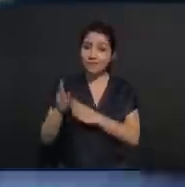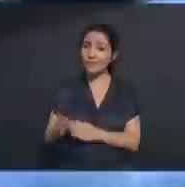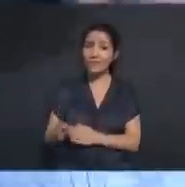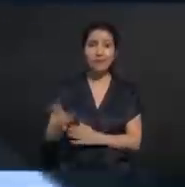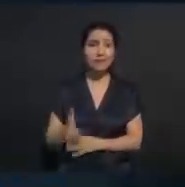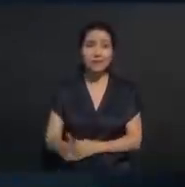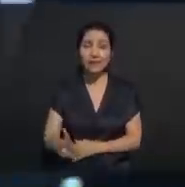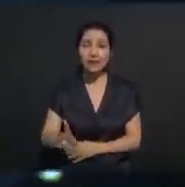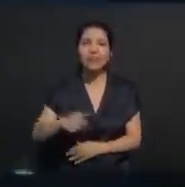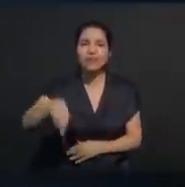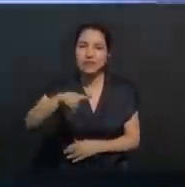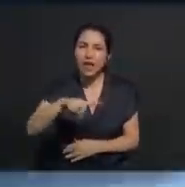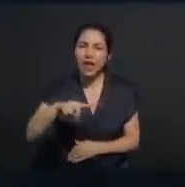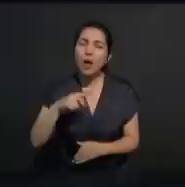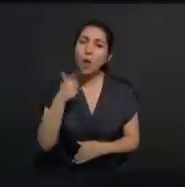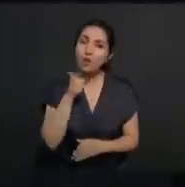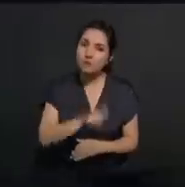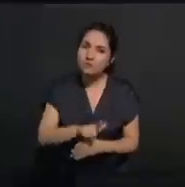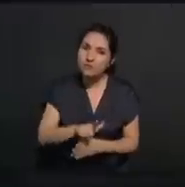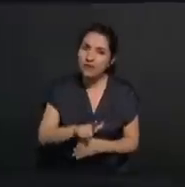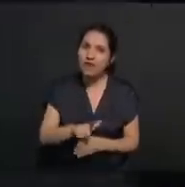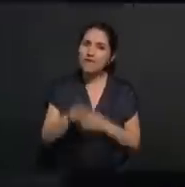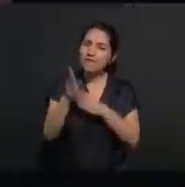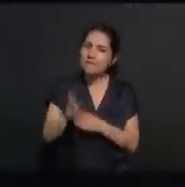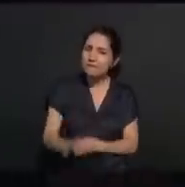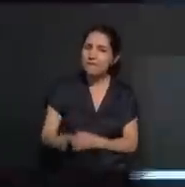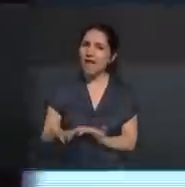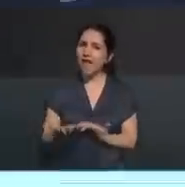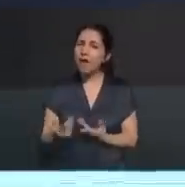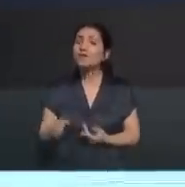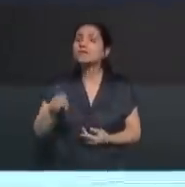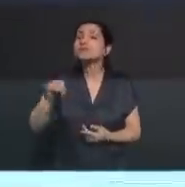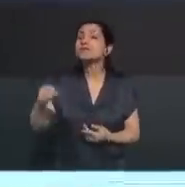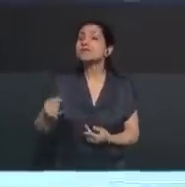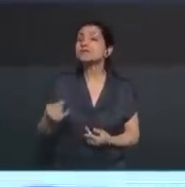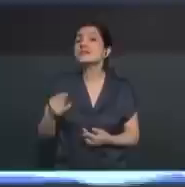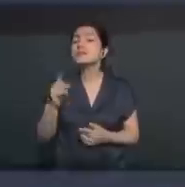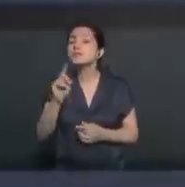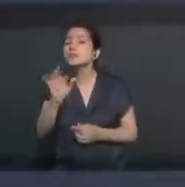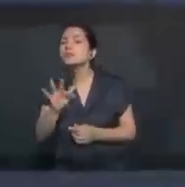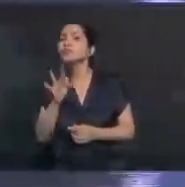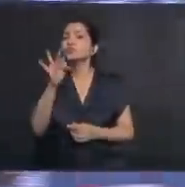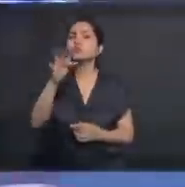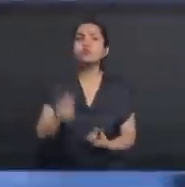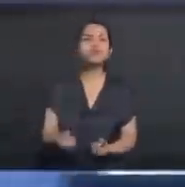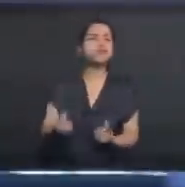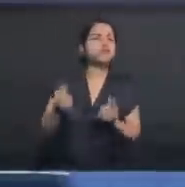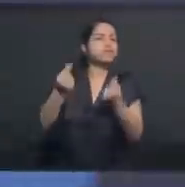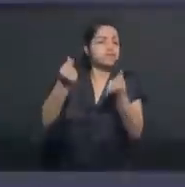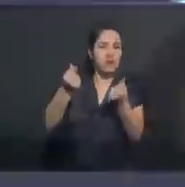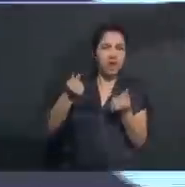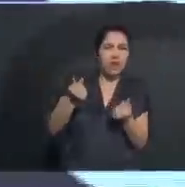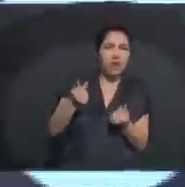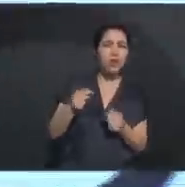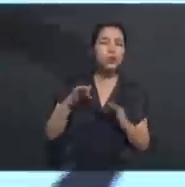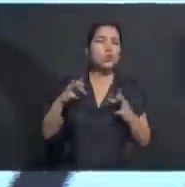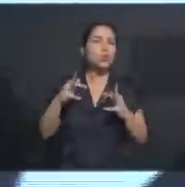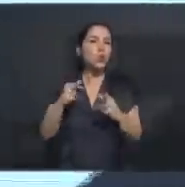Você consegue ser fiel com 50 milhões de seguidores nas redes sociais? Você consegue ser fiel com todo mundo dizendo que você é